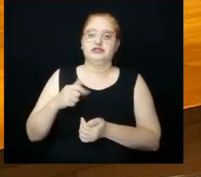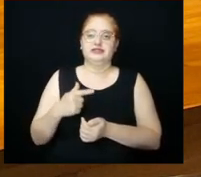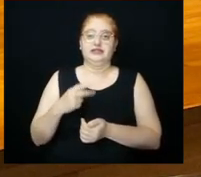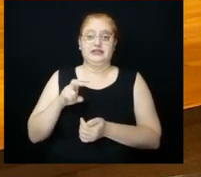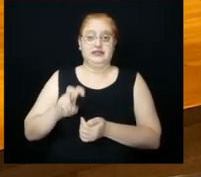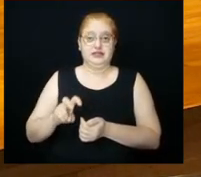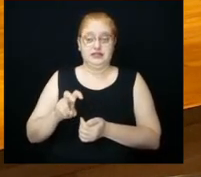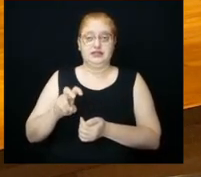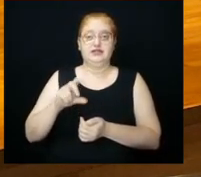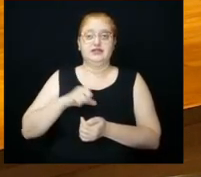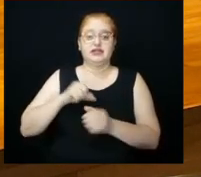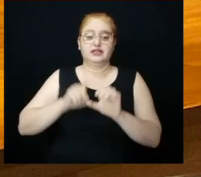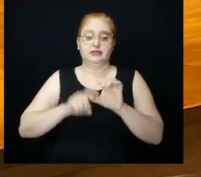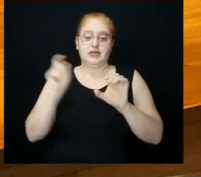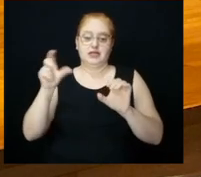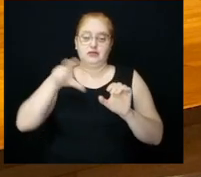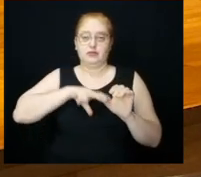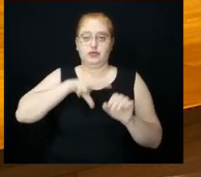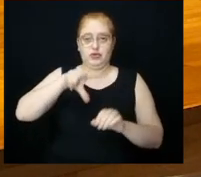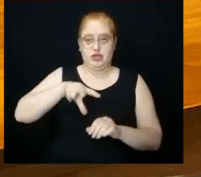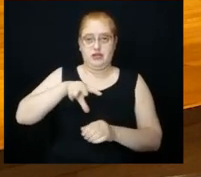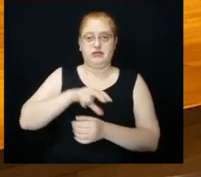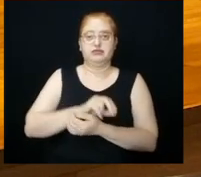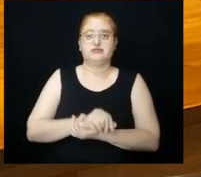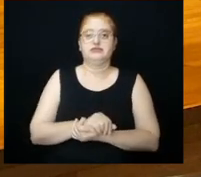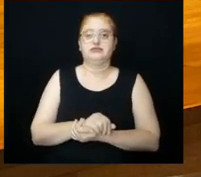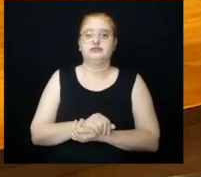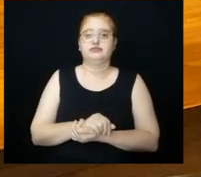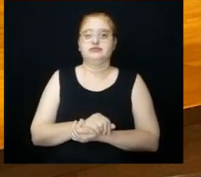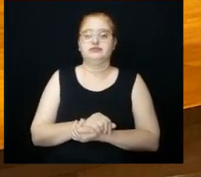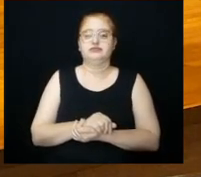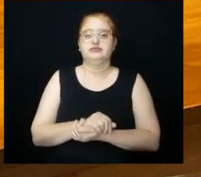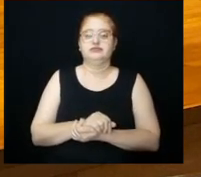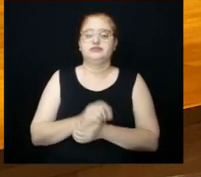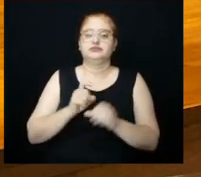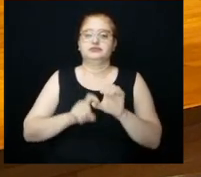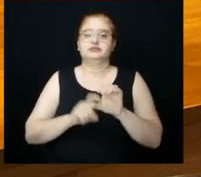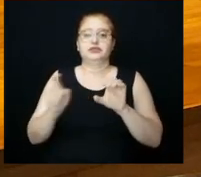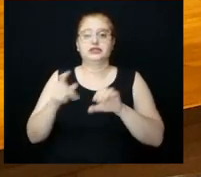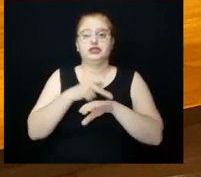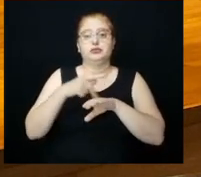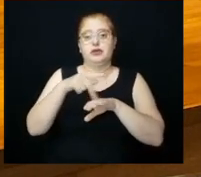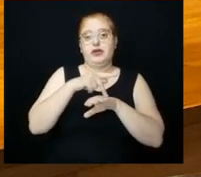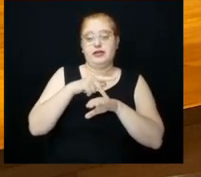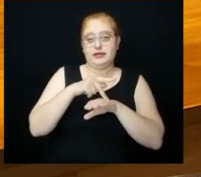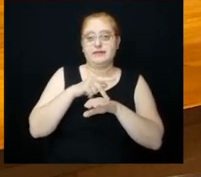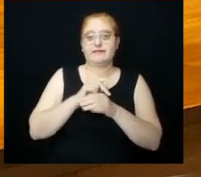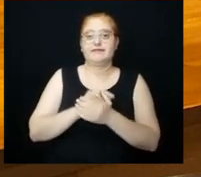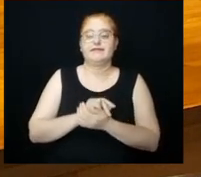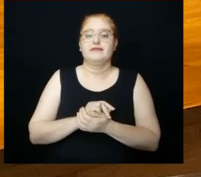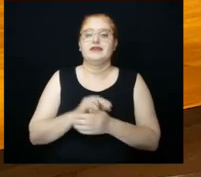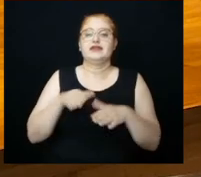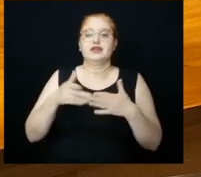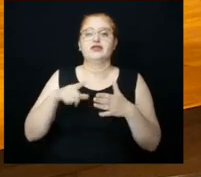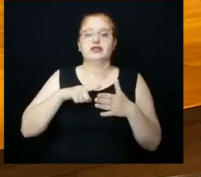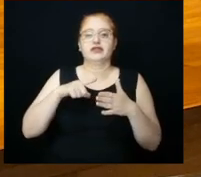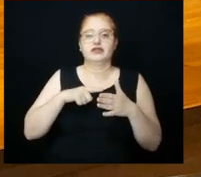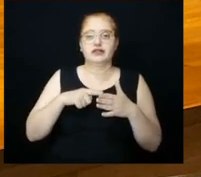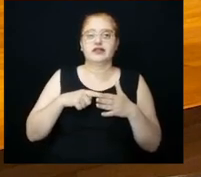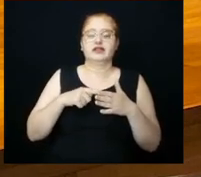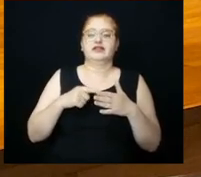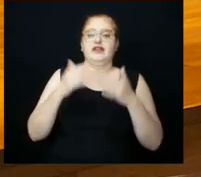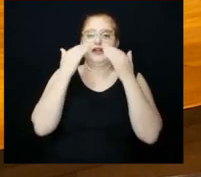1975, Moçambique declara a independência de Portugal, né? Se torna independente. E a Frelimo, que é a Frente de Libertação